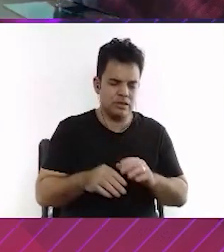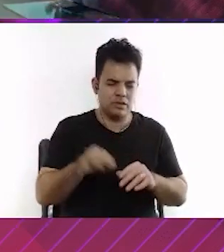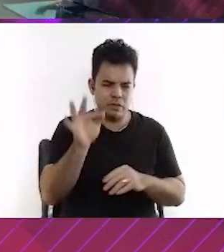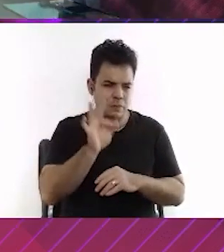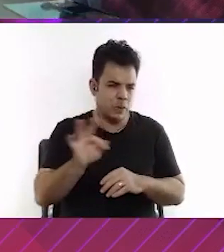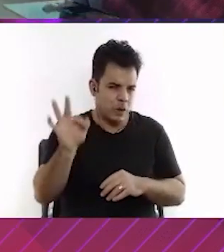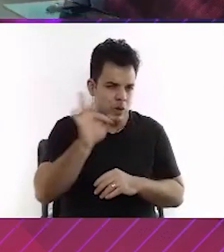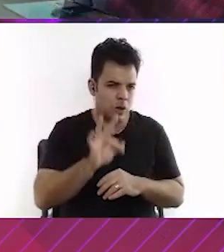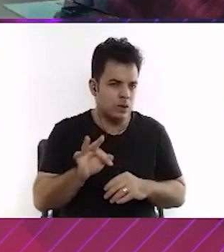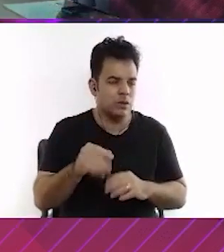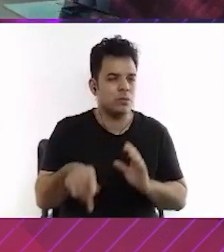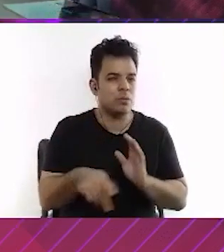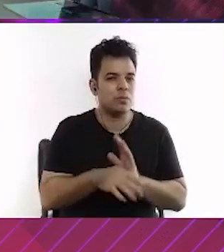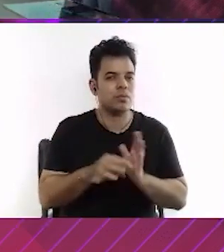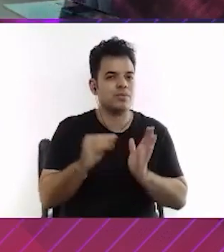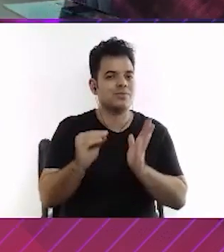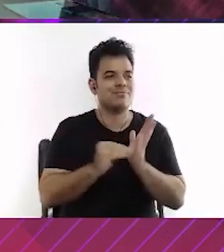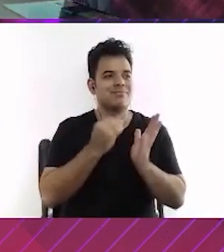o Service Design.